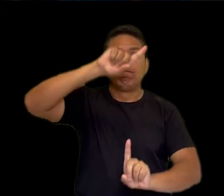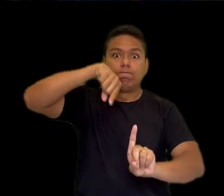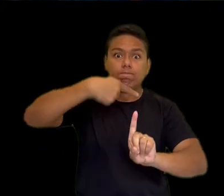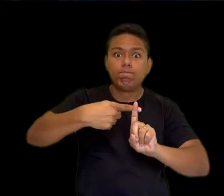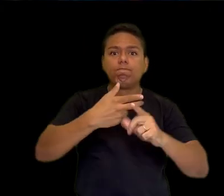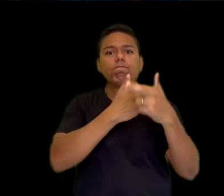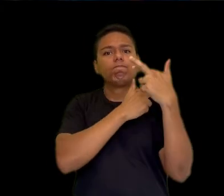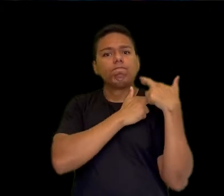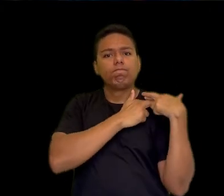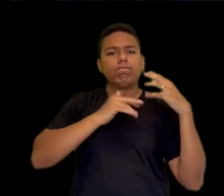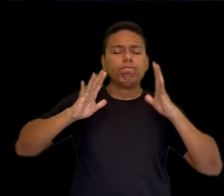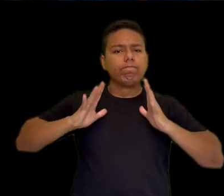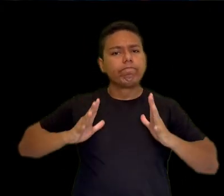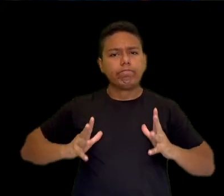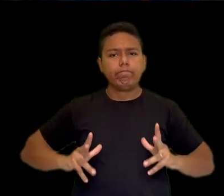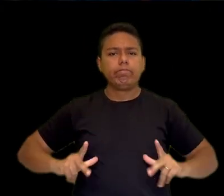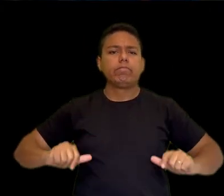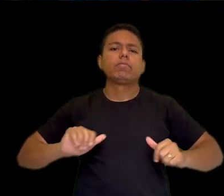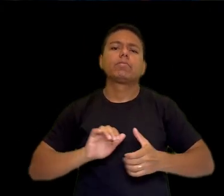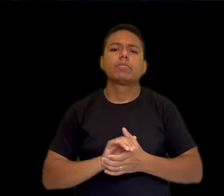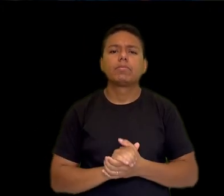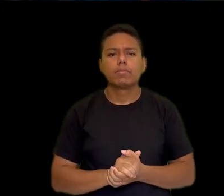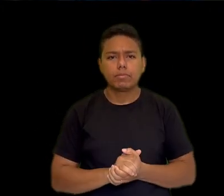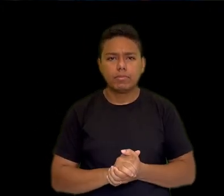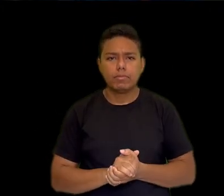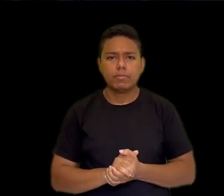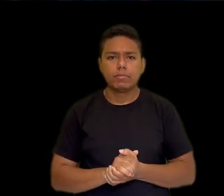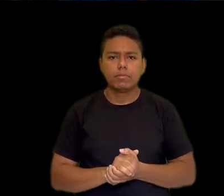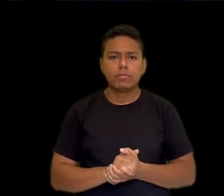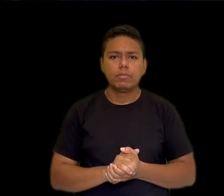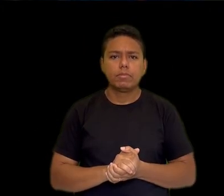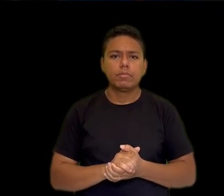responsabilidade sanitária.